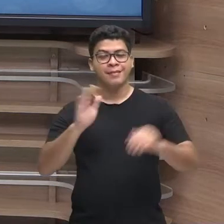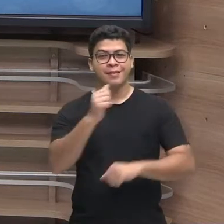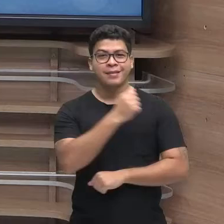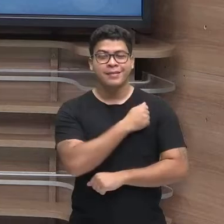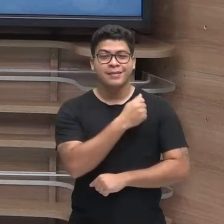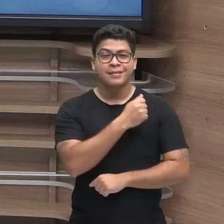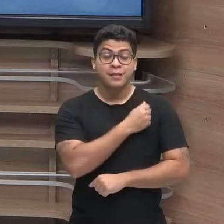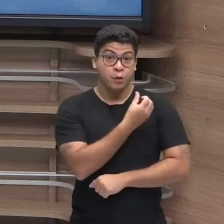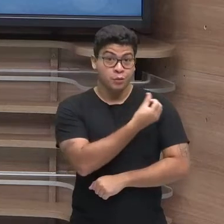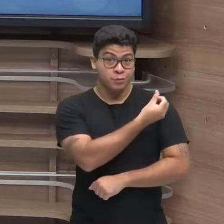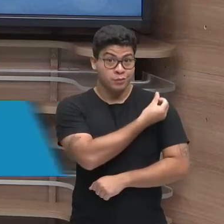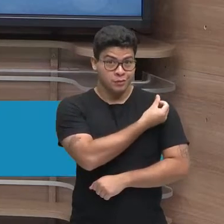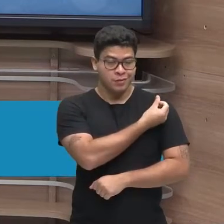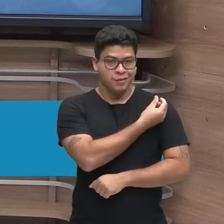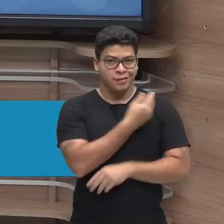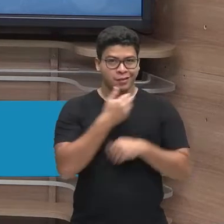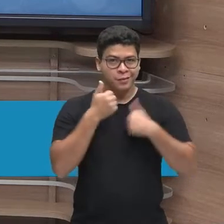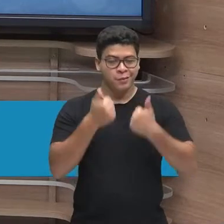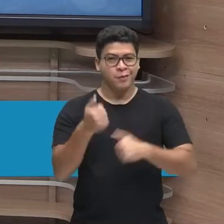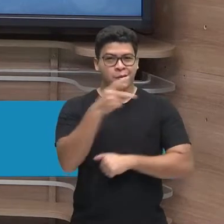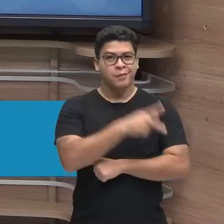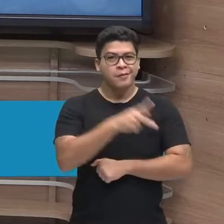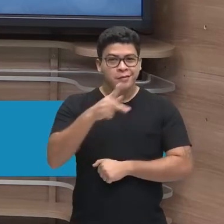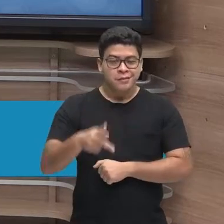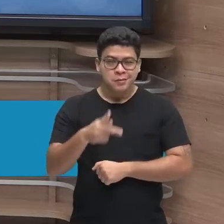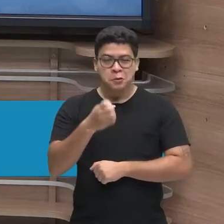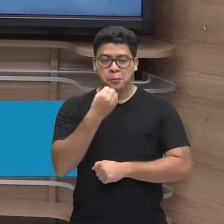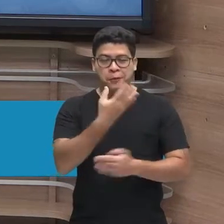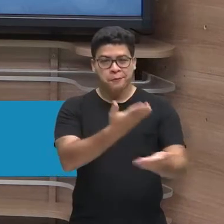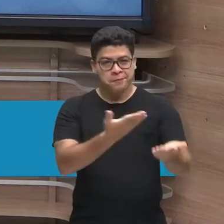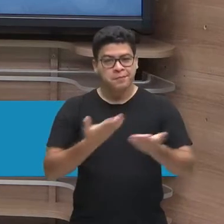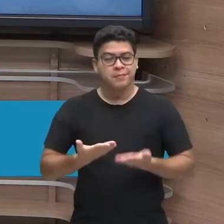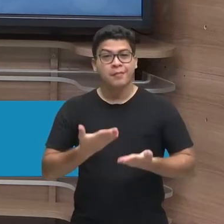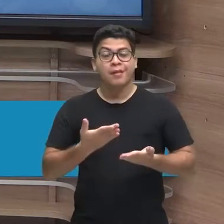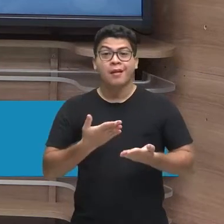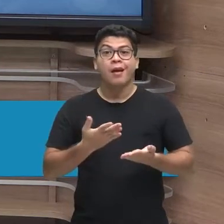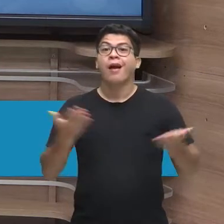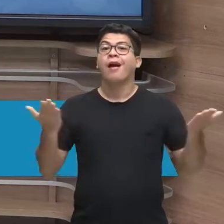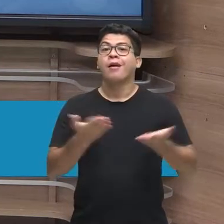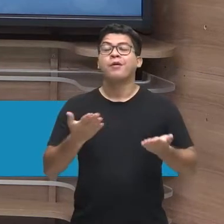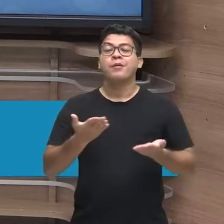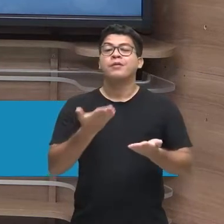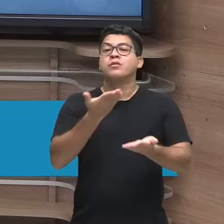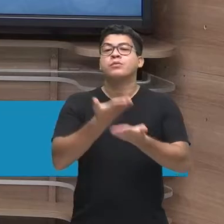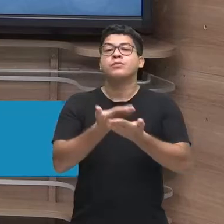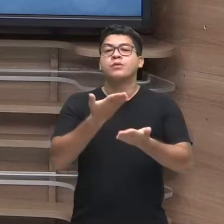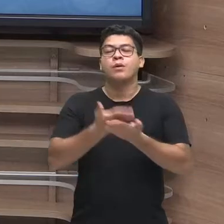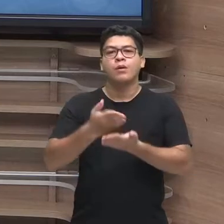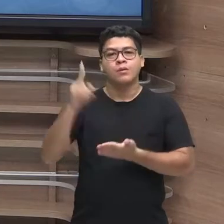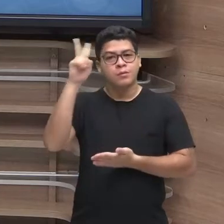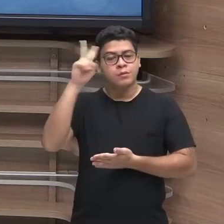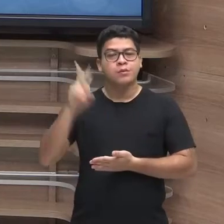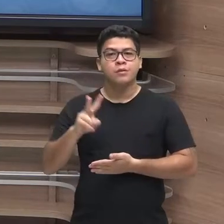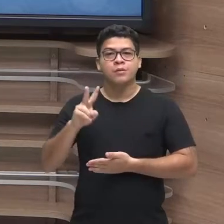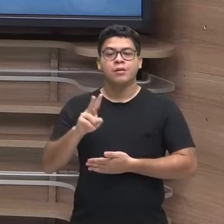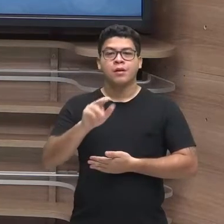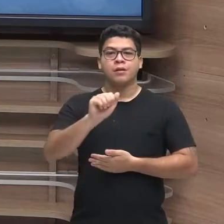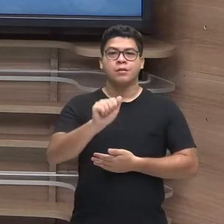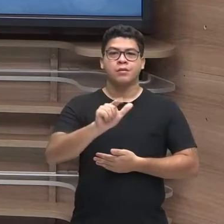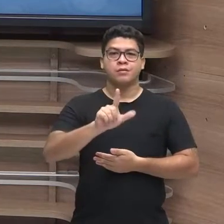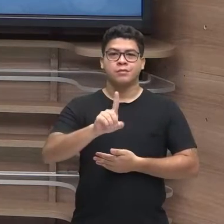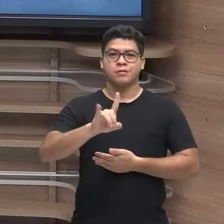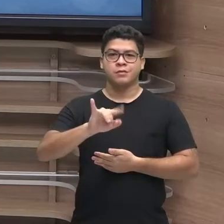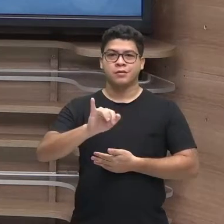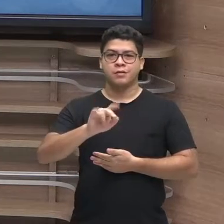alunos do sexto ano! Olá, professores! Sejam bem-vindos a mais uma aula de História. Eu sou a professora Odilene Santiago e estarei ministrando